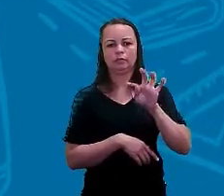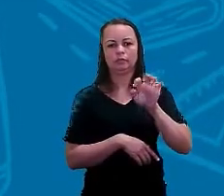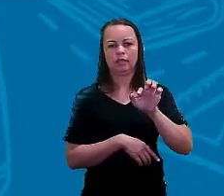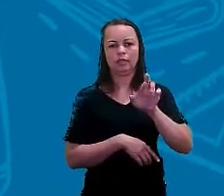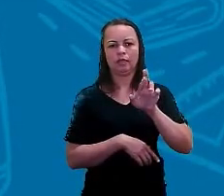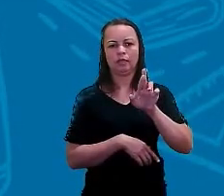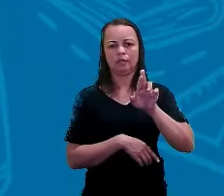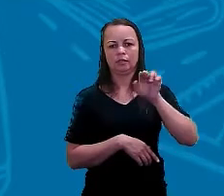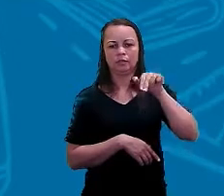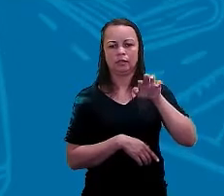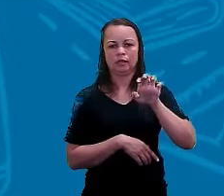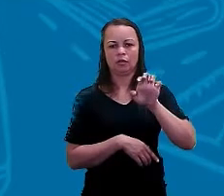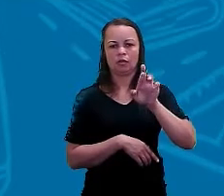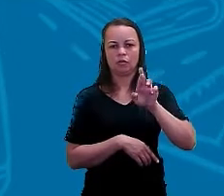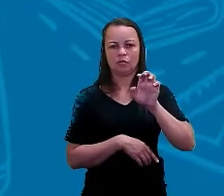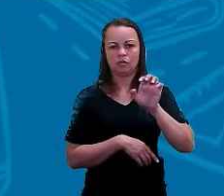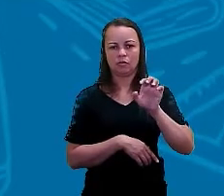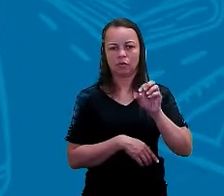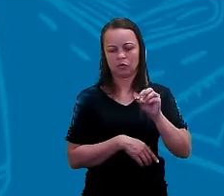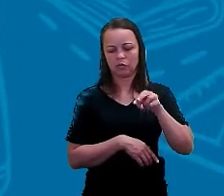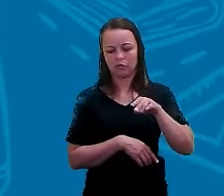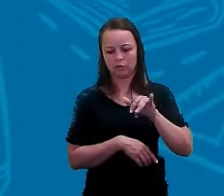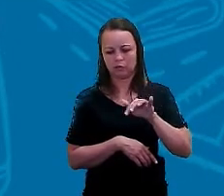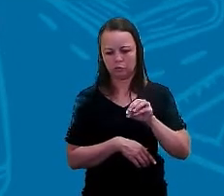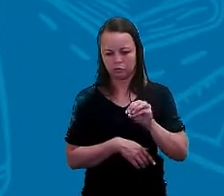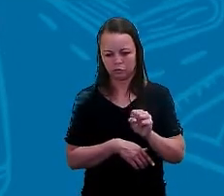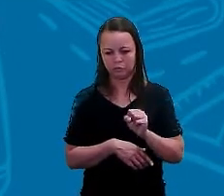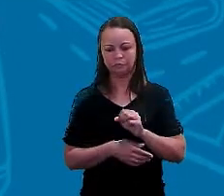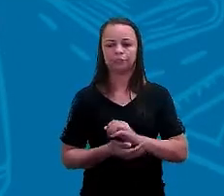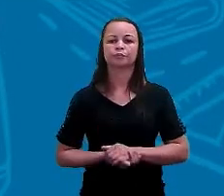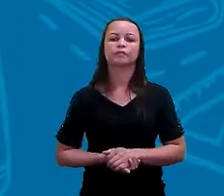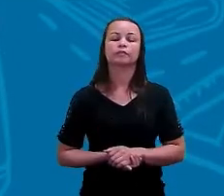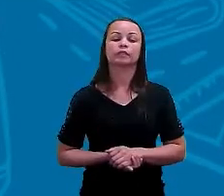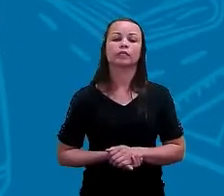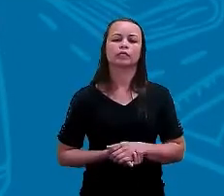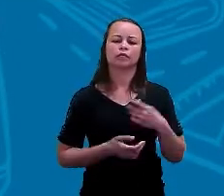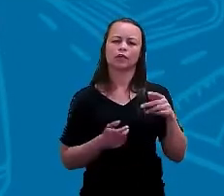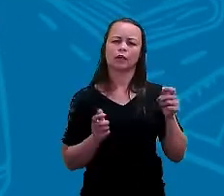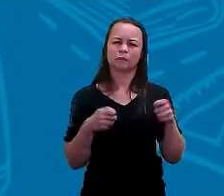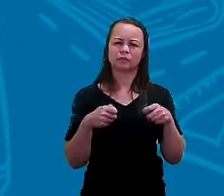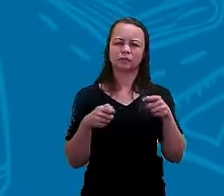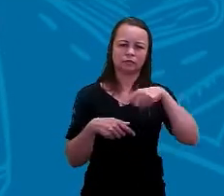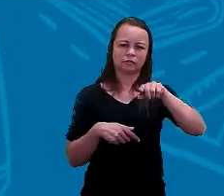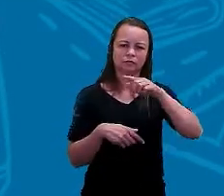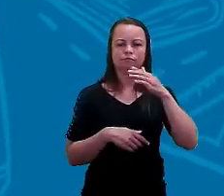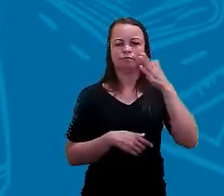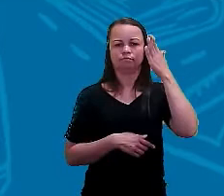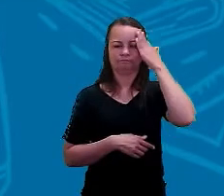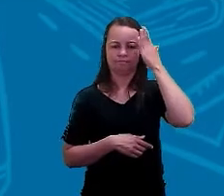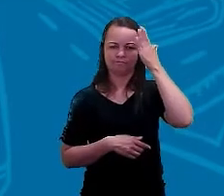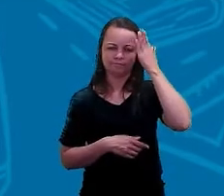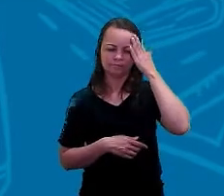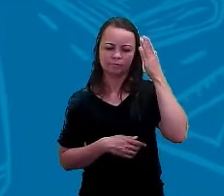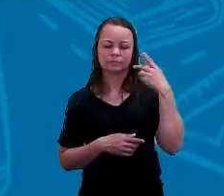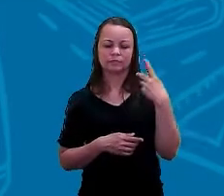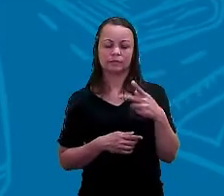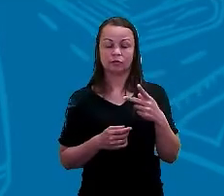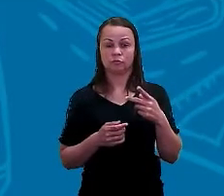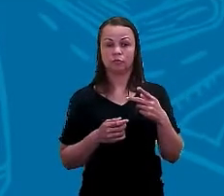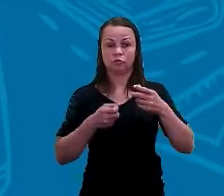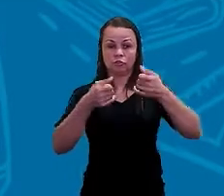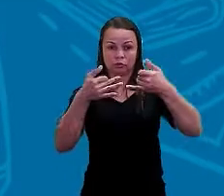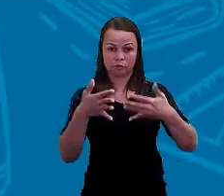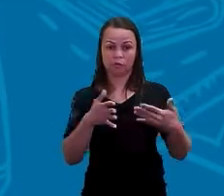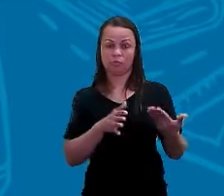ficou isso bem compreendido? Pode ter certeza. Mas é a possibilidade que você tem para você compreender como aquilo que a gente falou